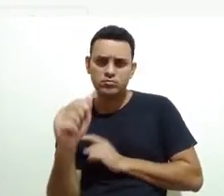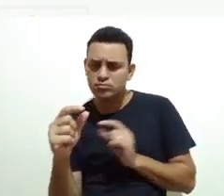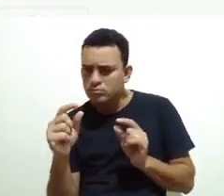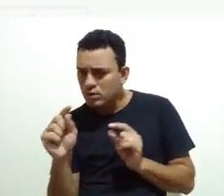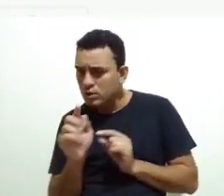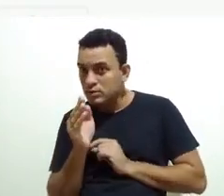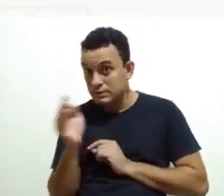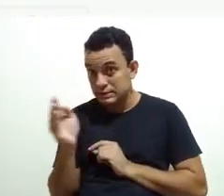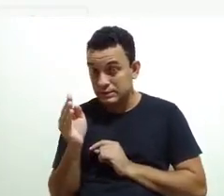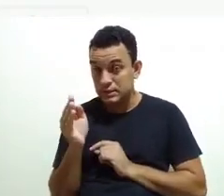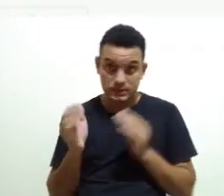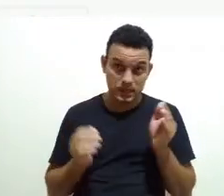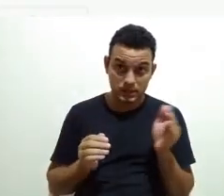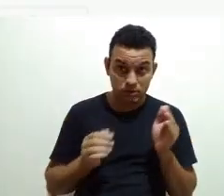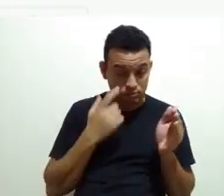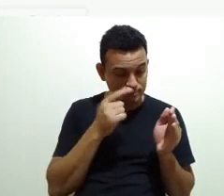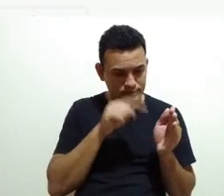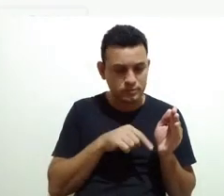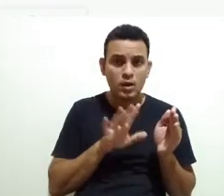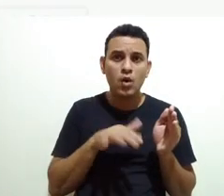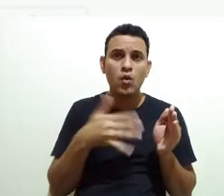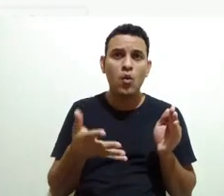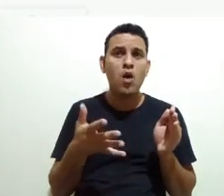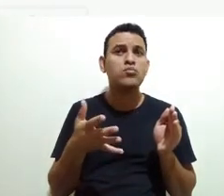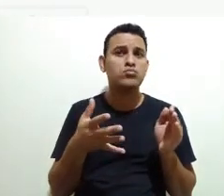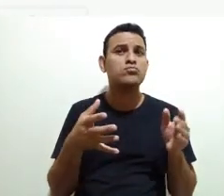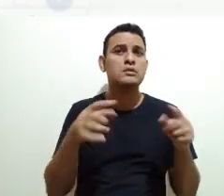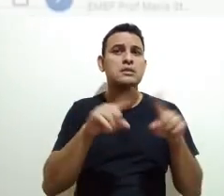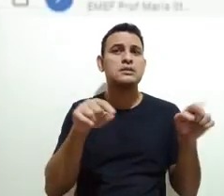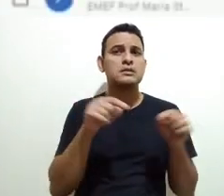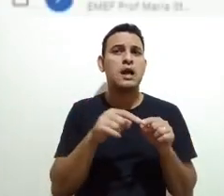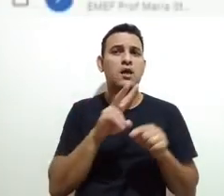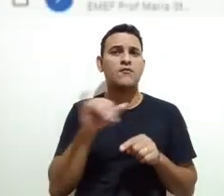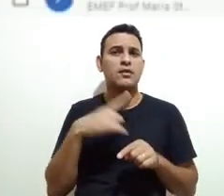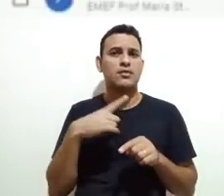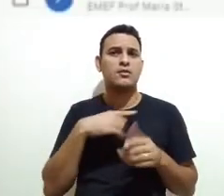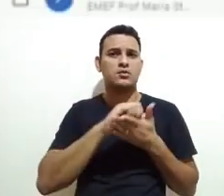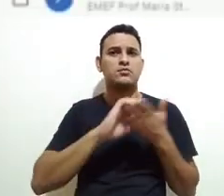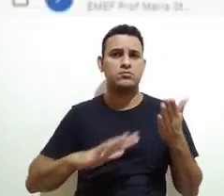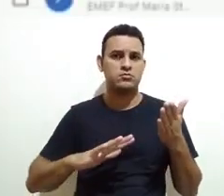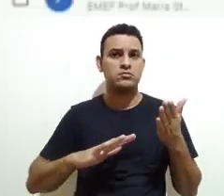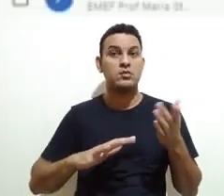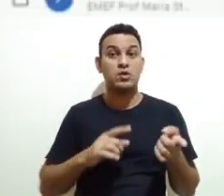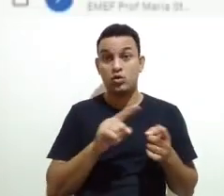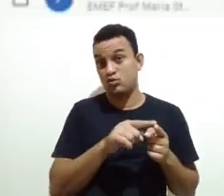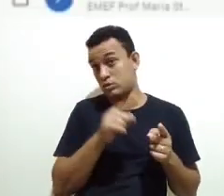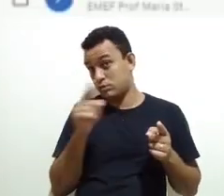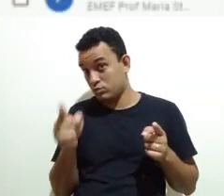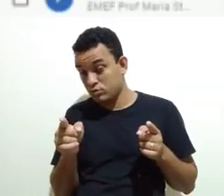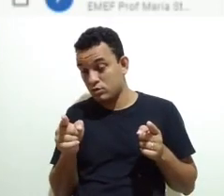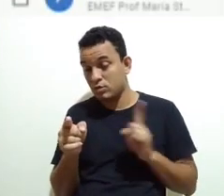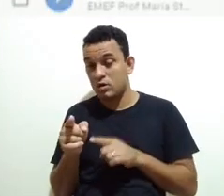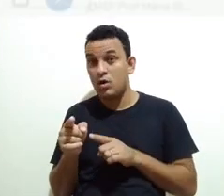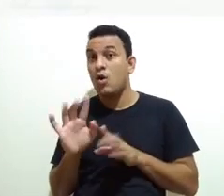palavra Para. O campo da esquerda permite definir quais as turmas que receberão esta